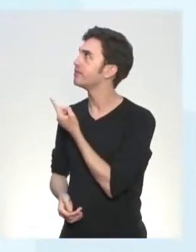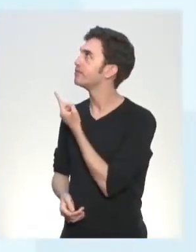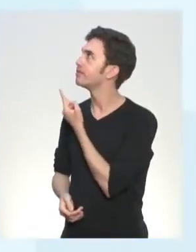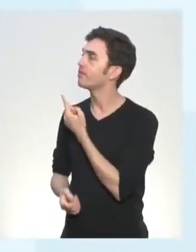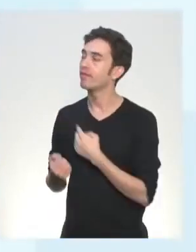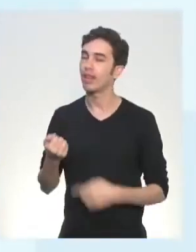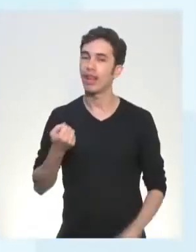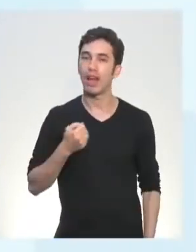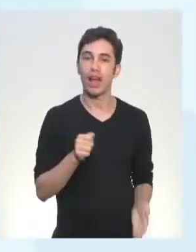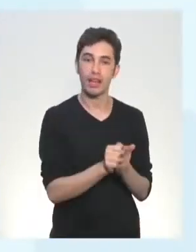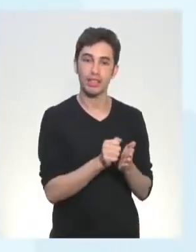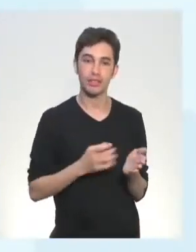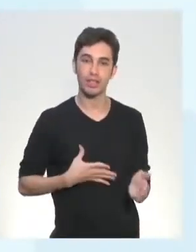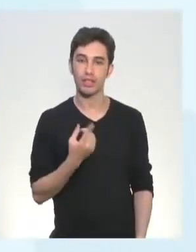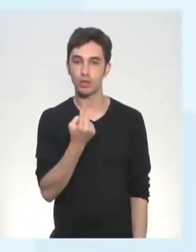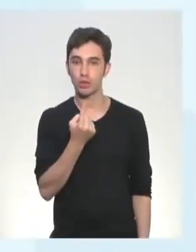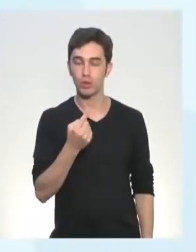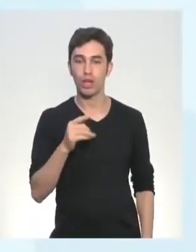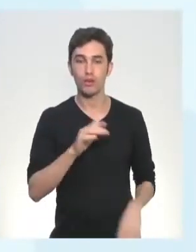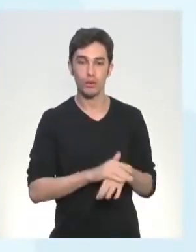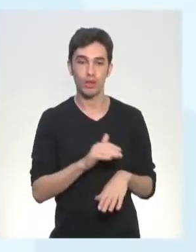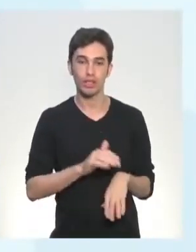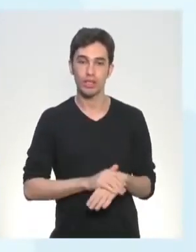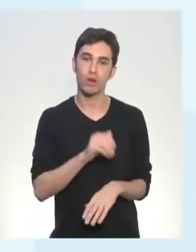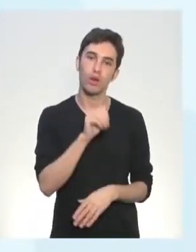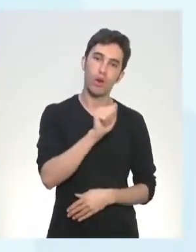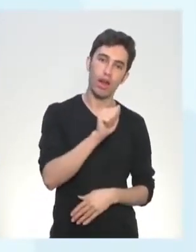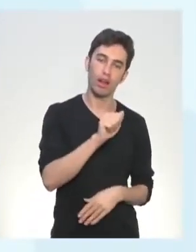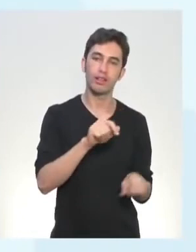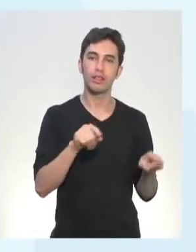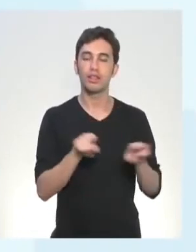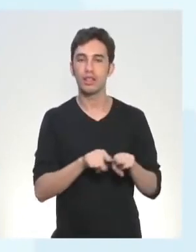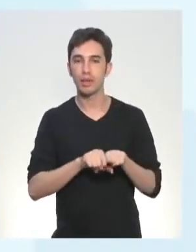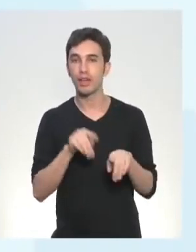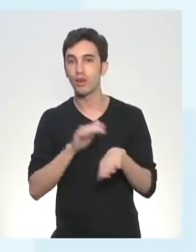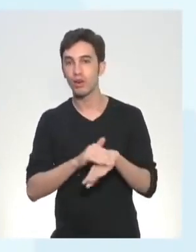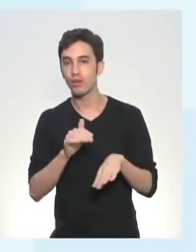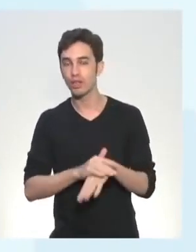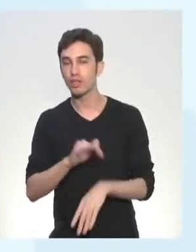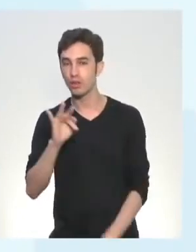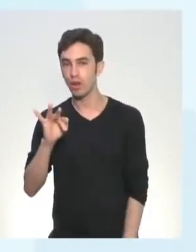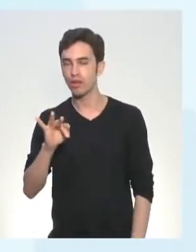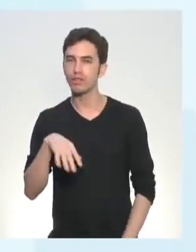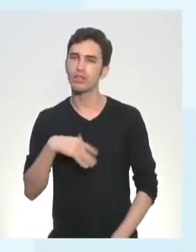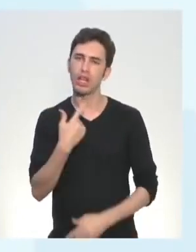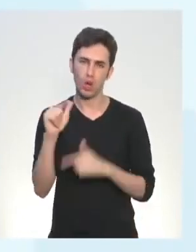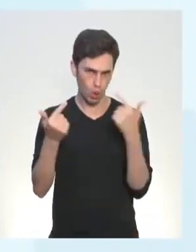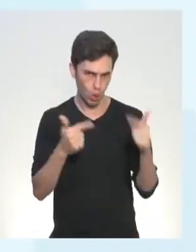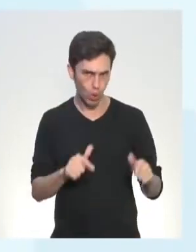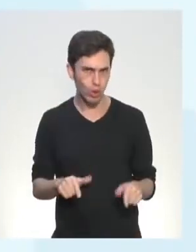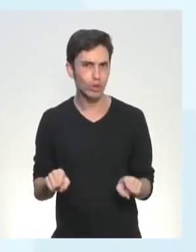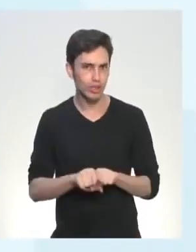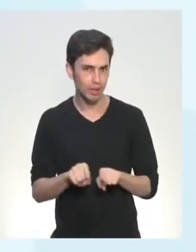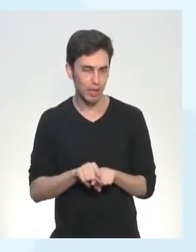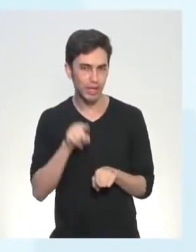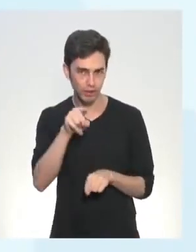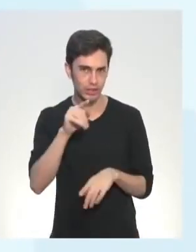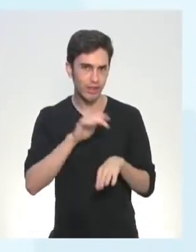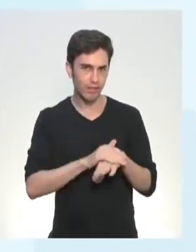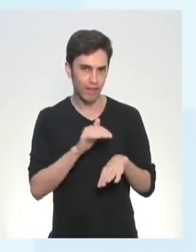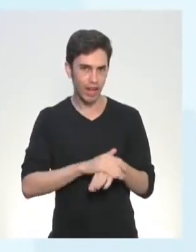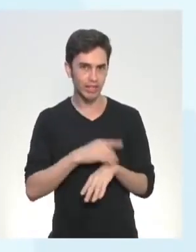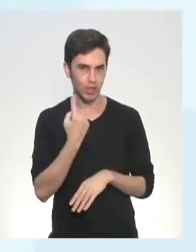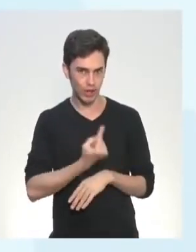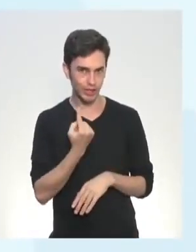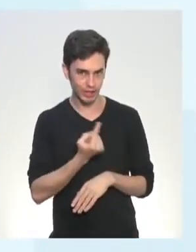1, eu vou fazer os itens A e F. Claro, tem outros itens aí, depois você faz lá quando você tiver com o seu material. Se já tiver com ele, faz